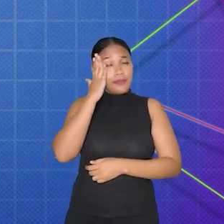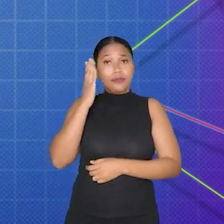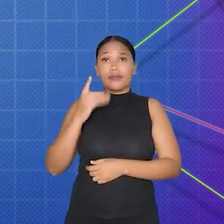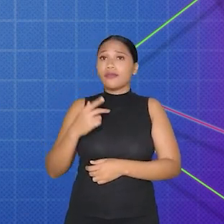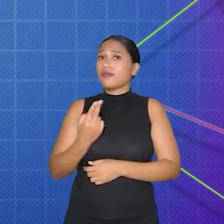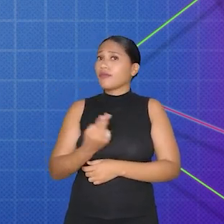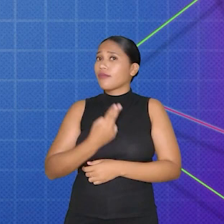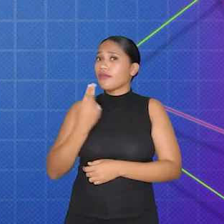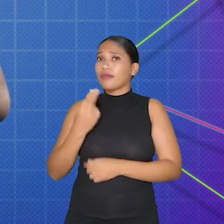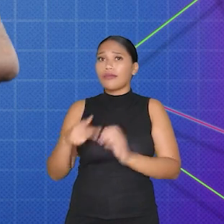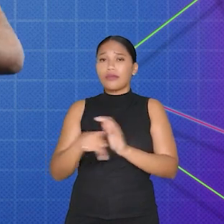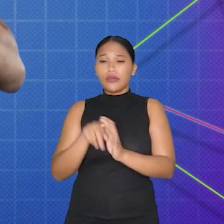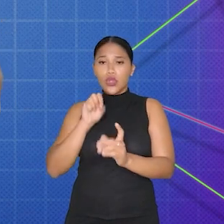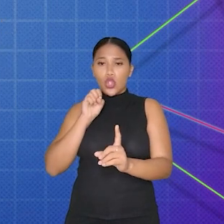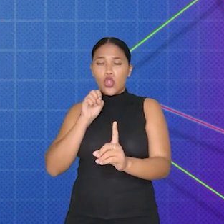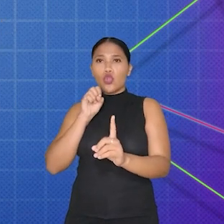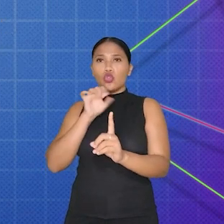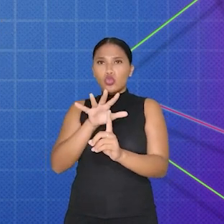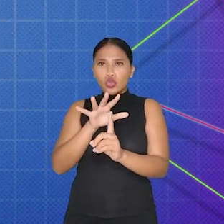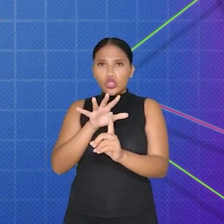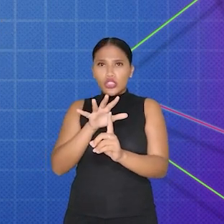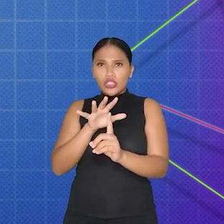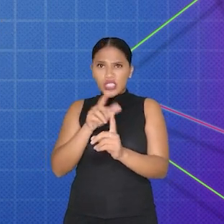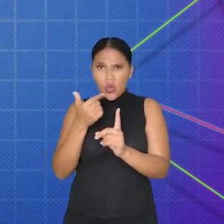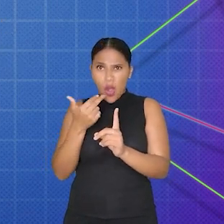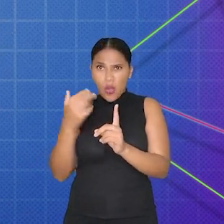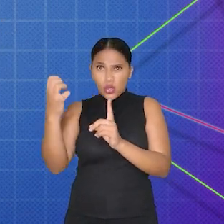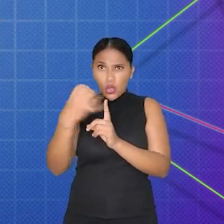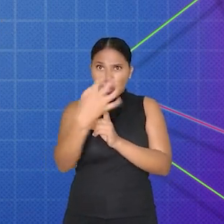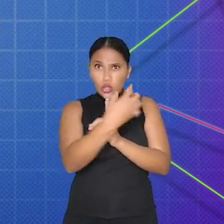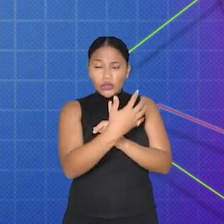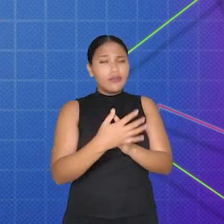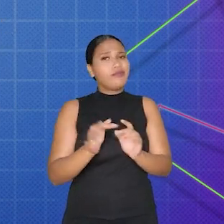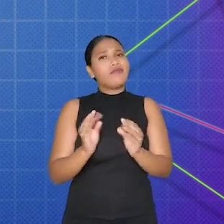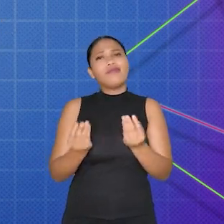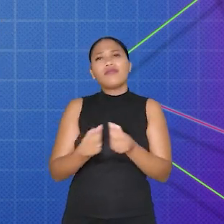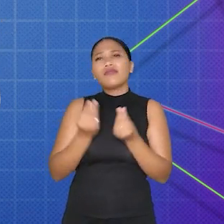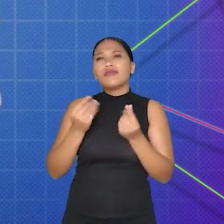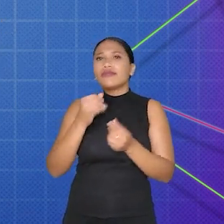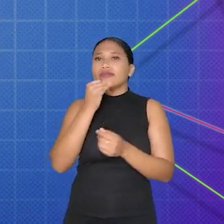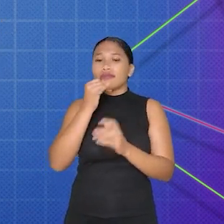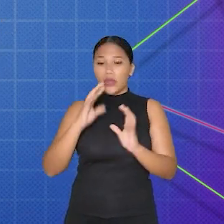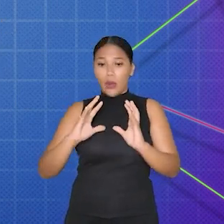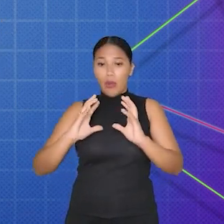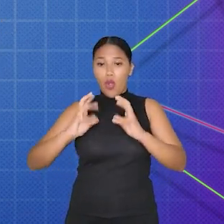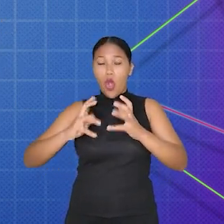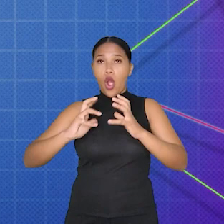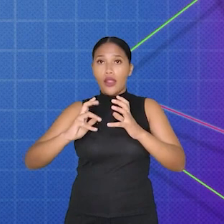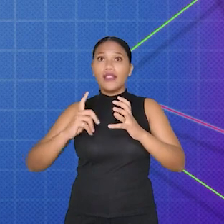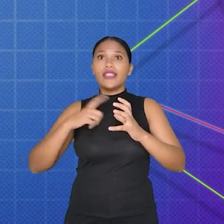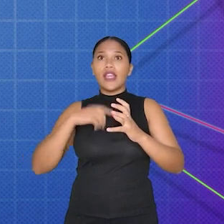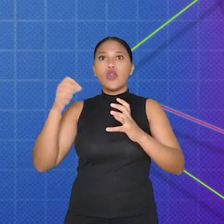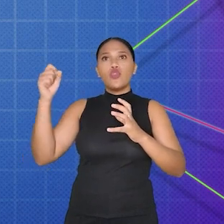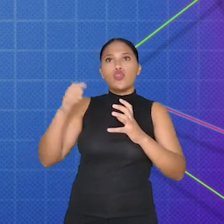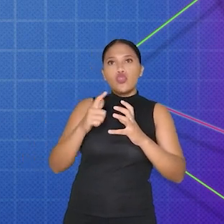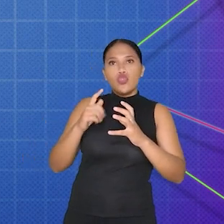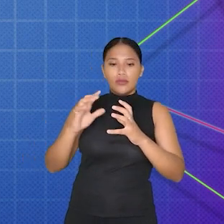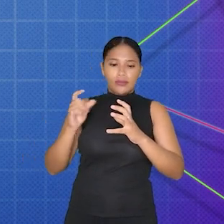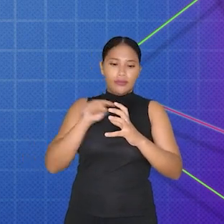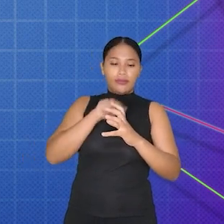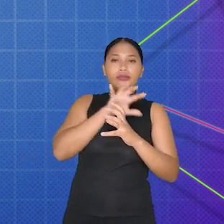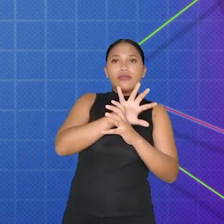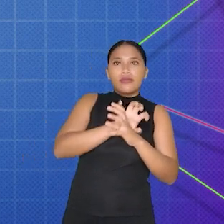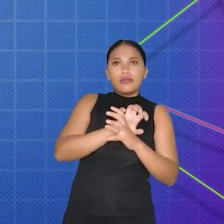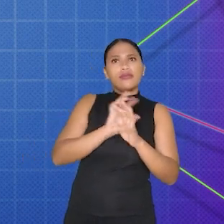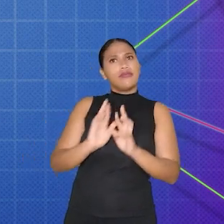não incide da mesma forma em todos os objetos e superfícies. Superfícies mais suaves, como uma bola, refletem a luz de forma